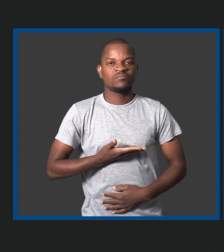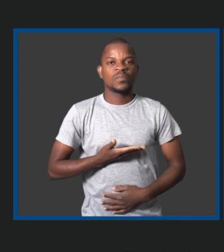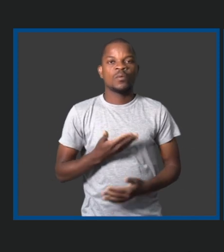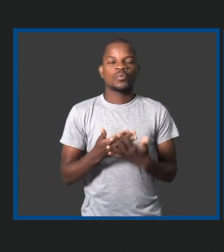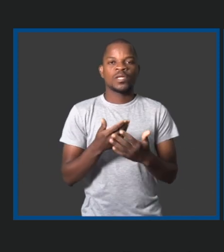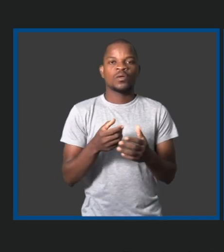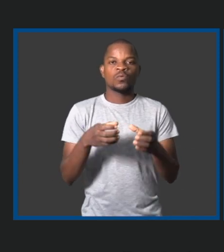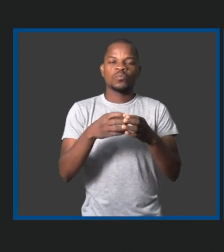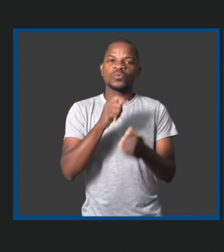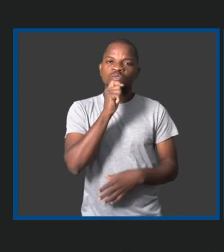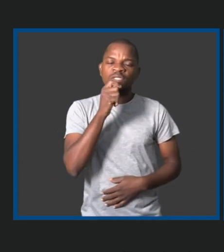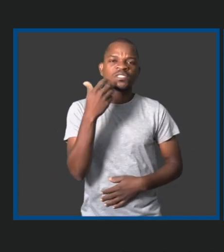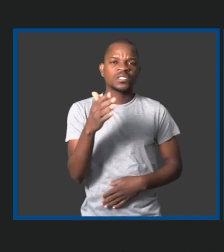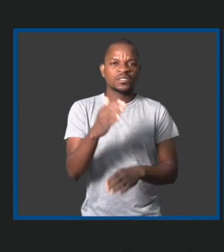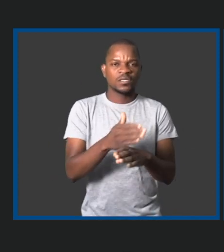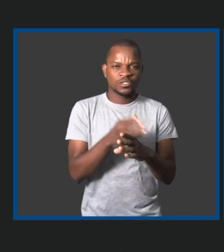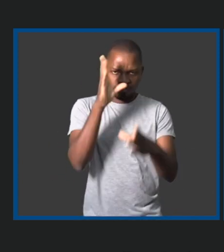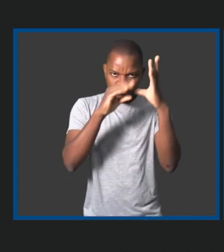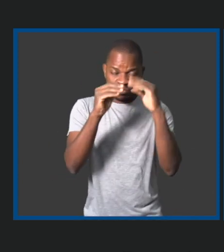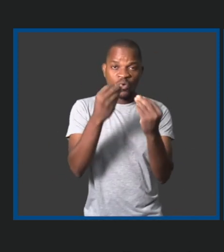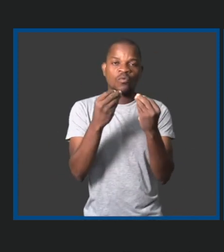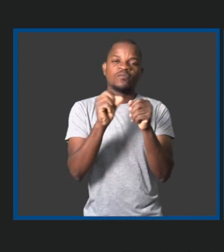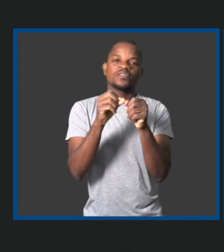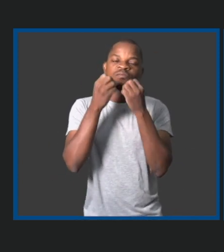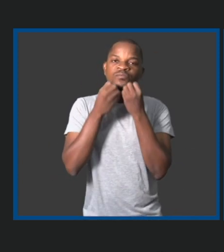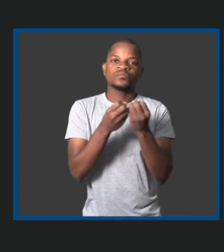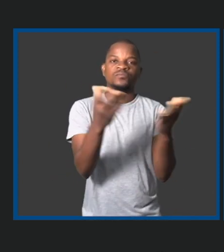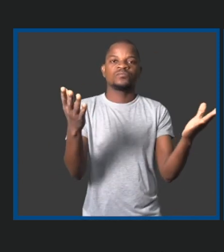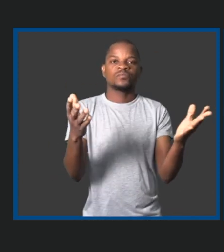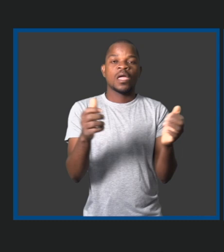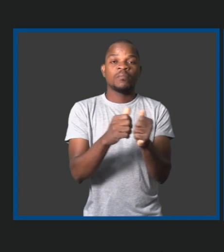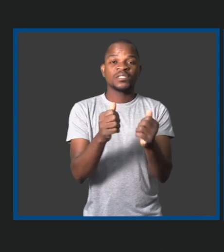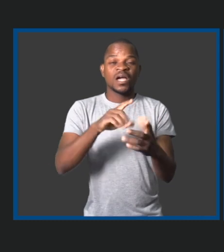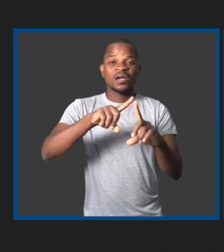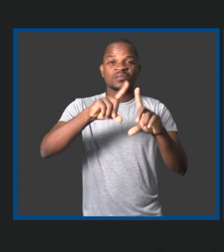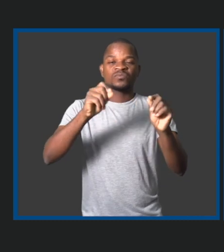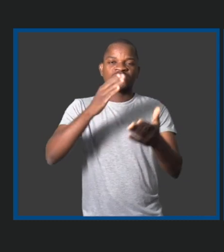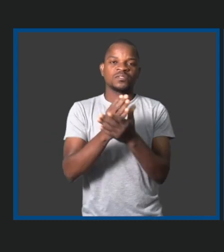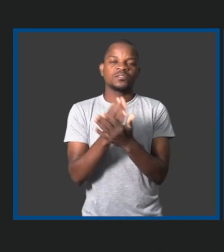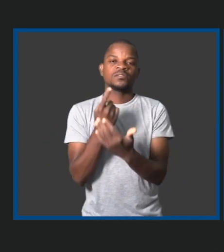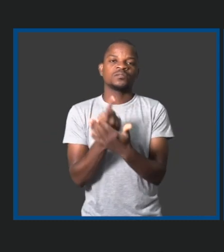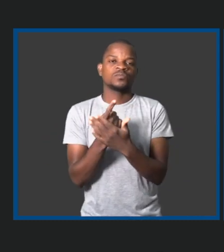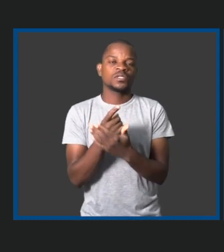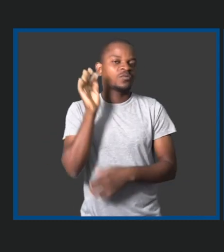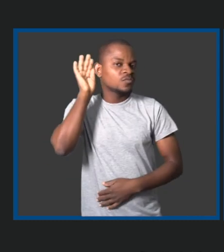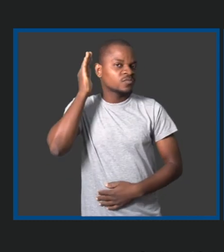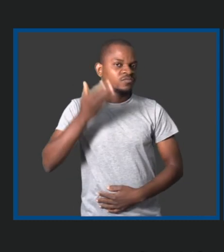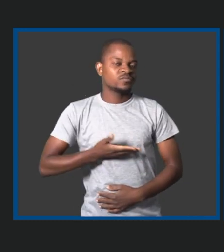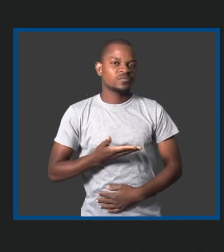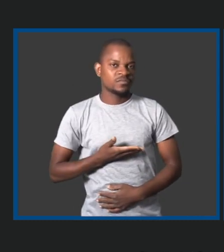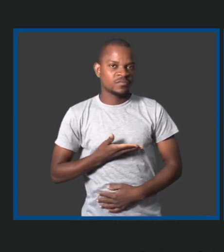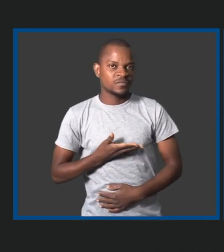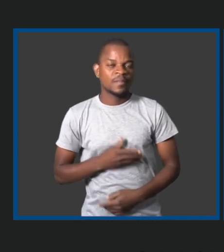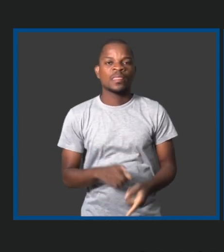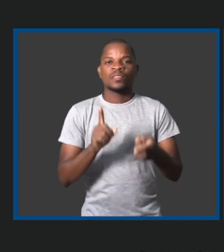felizmente os mídias todos foram informados pelo Ministério da Saúde, são as primeiras plataformas que nós vamos ter uma informação fidedigna. E